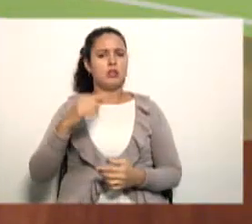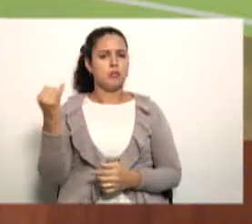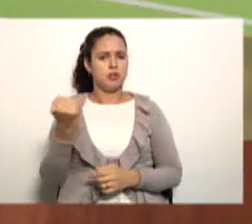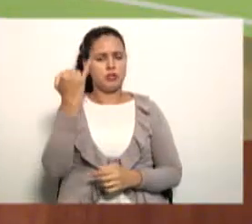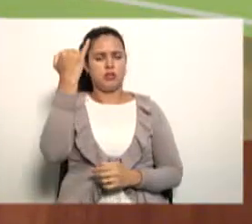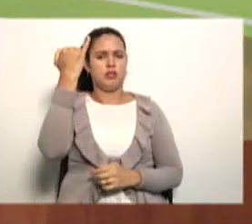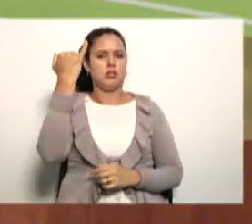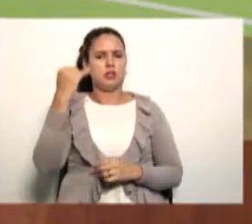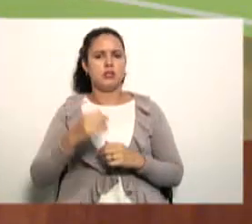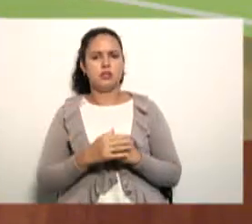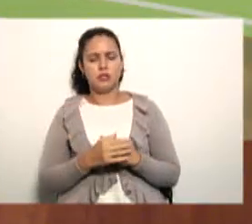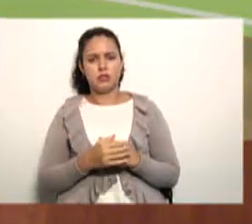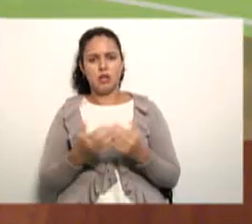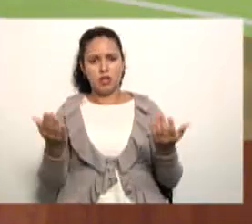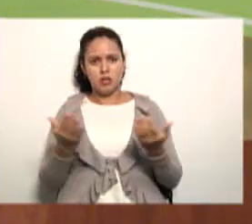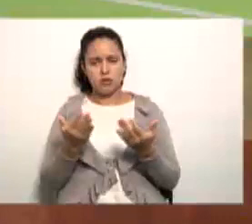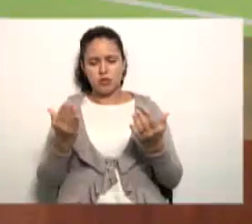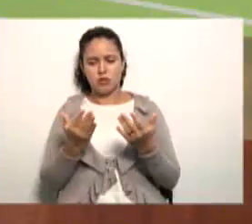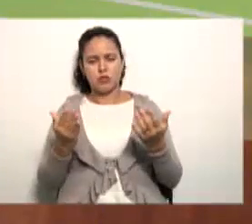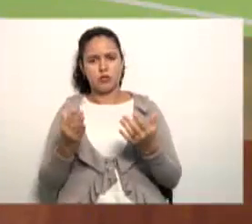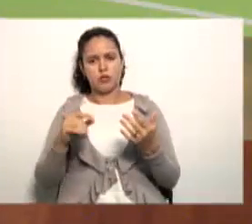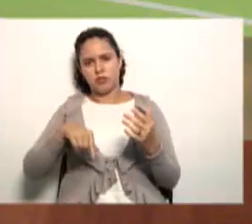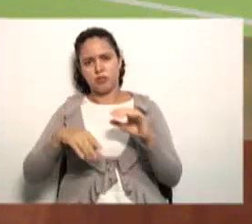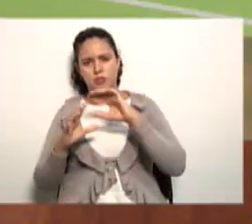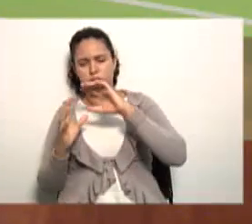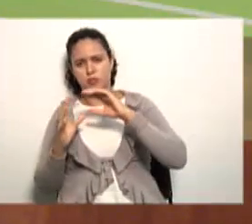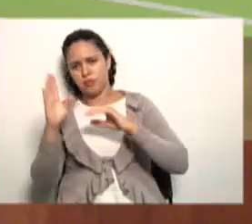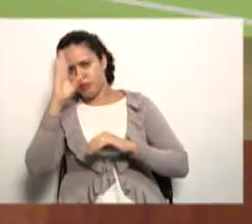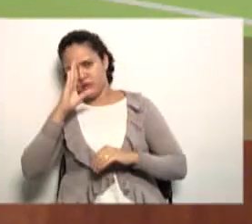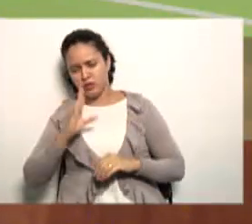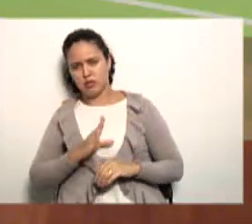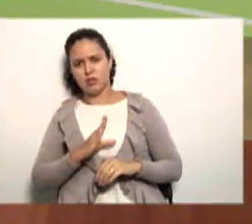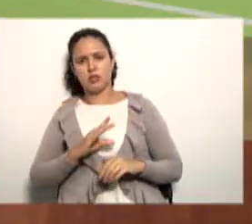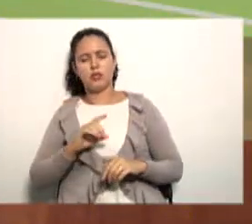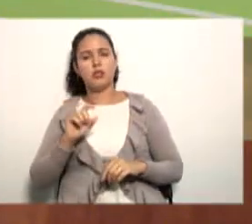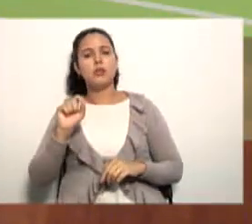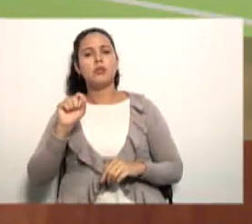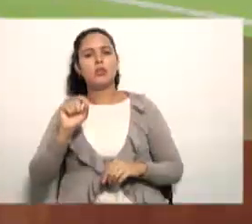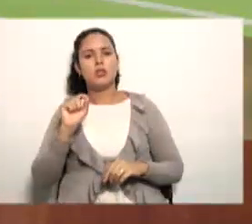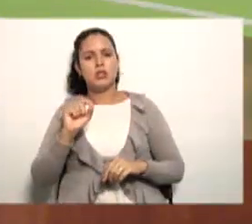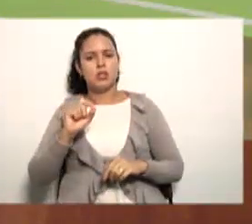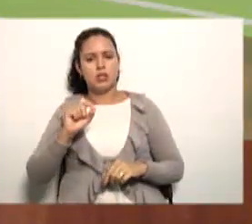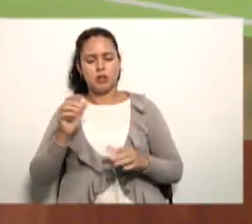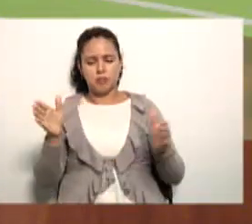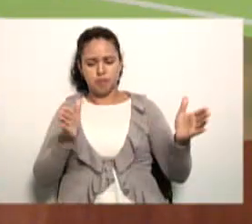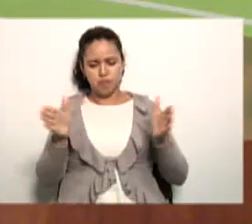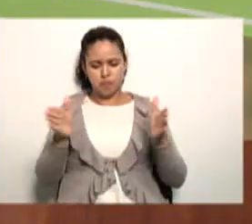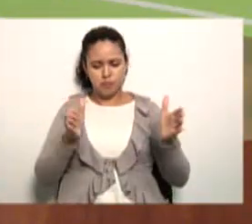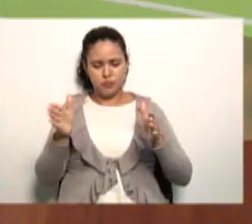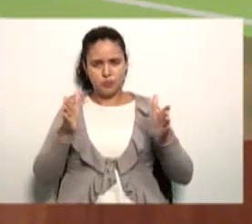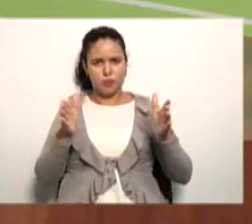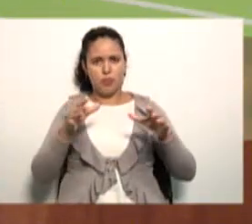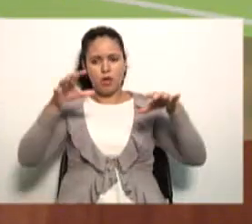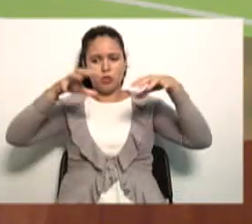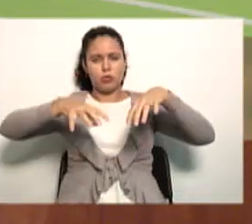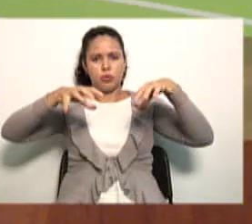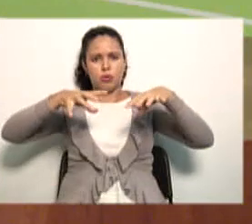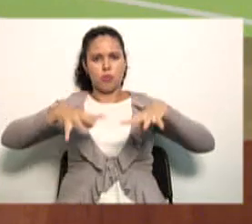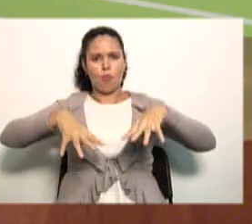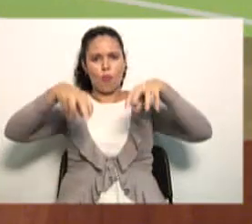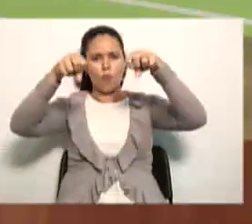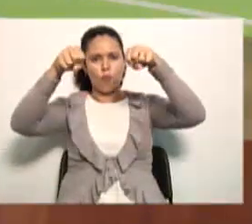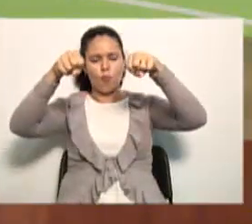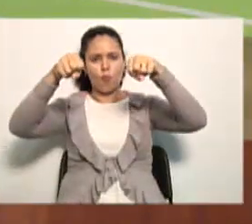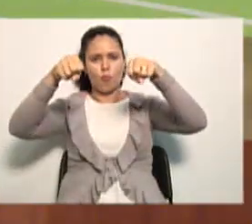Nós estamos passando por um período de estiagem, de falta de chuvas. nesse período do ano. Enquanto todas